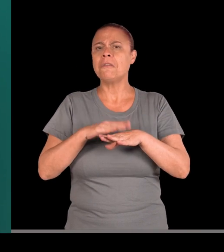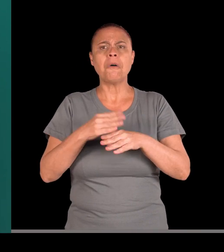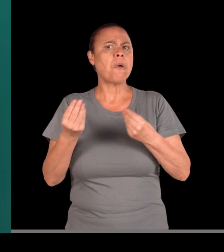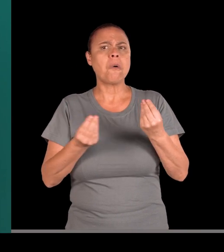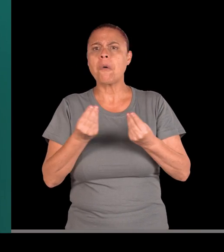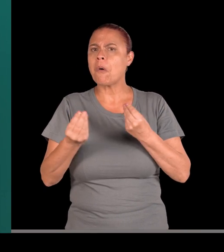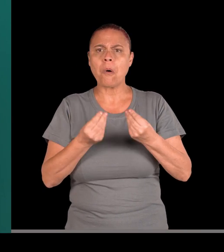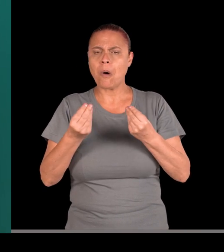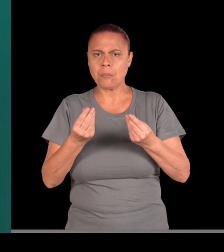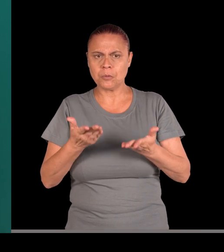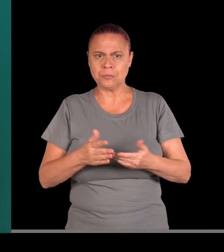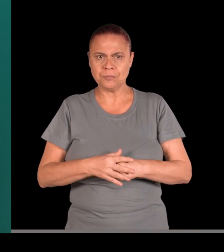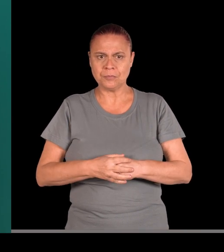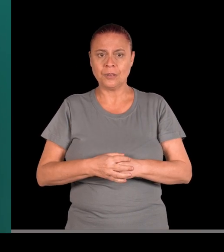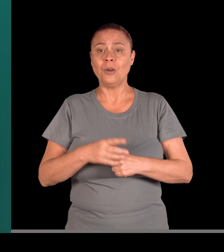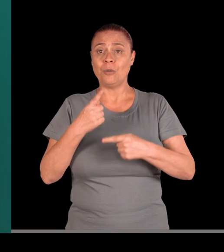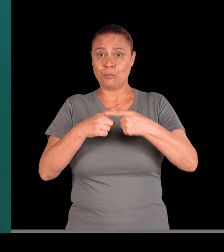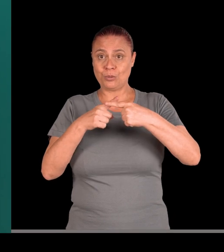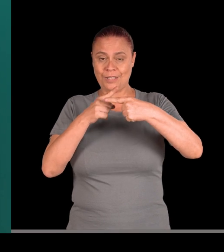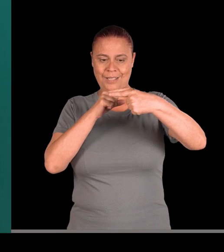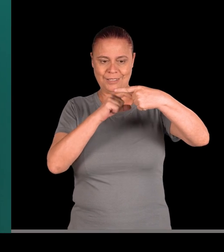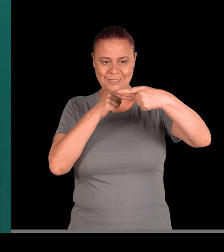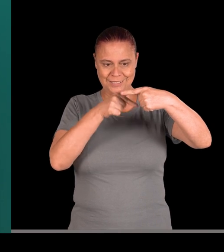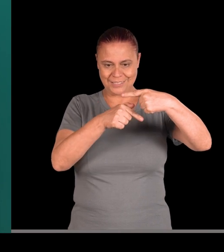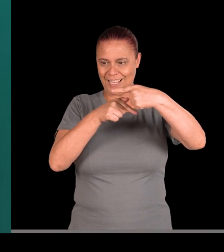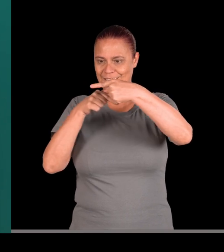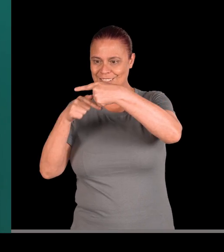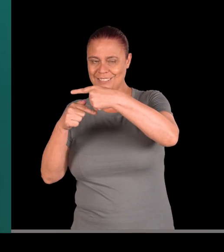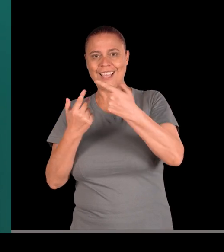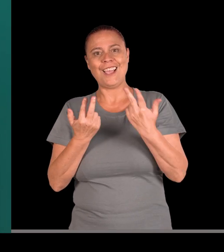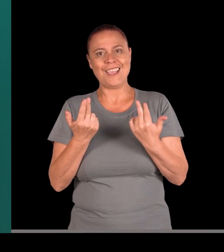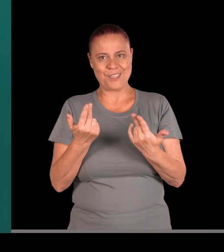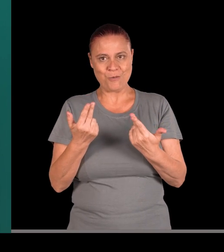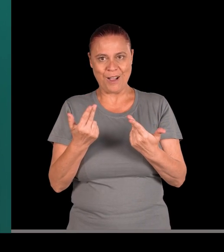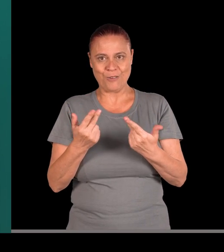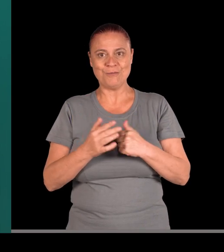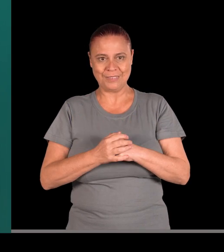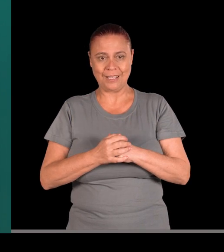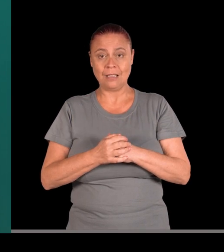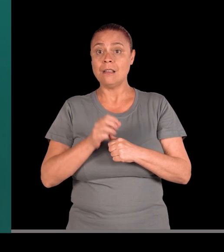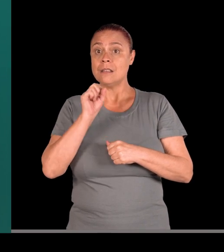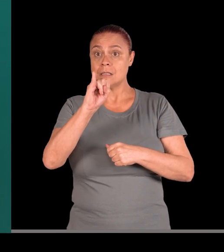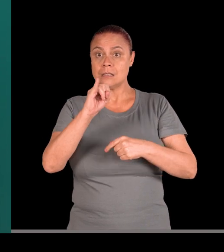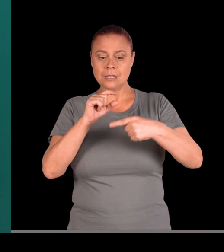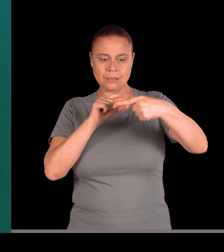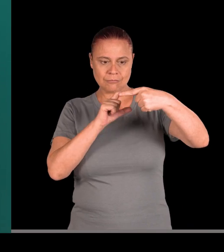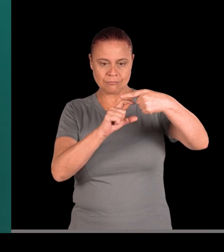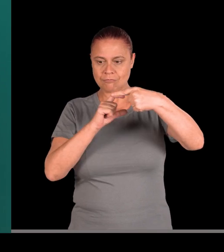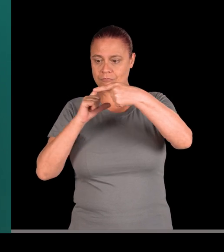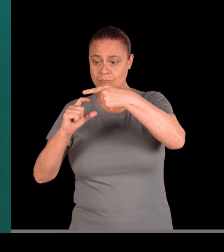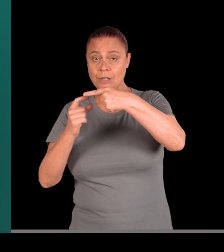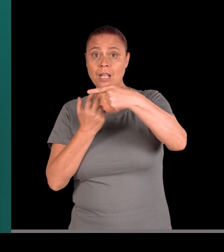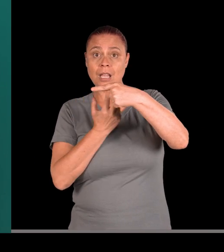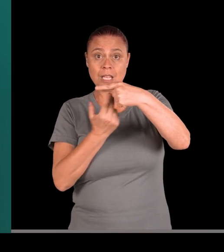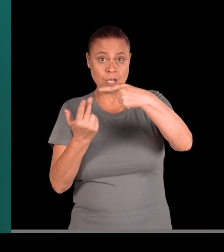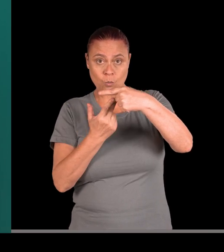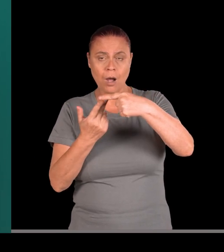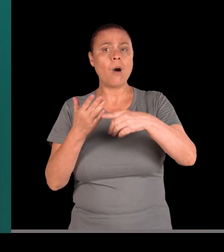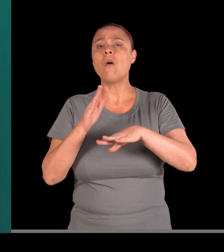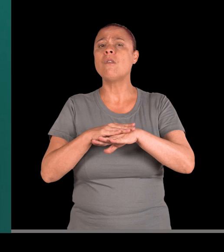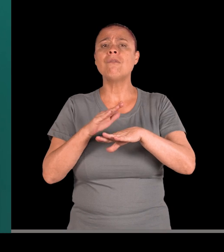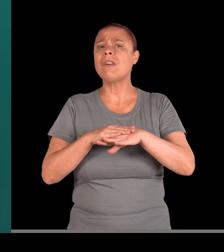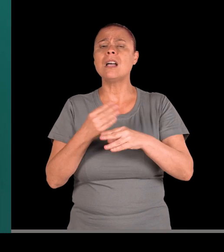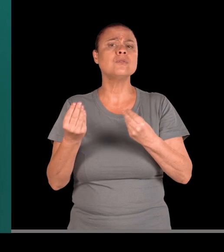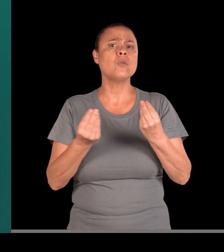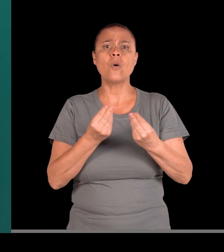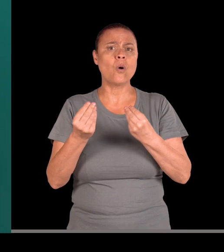nós podemos resolver esta adição? Observem que os denominadores são iguais. Quando os denominadores forem iguais, o que